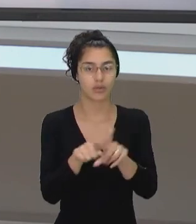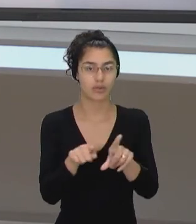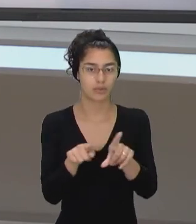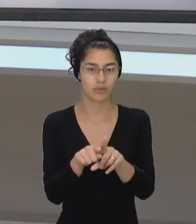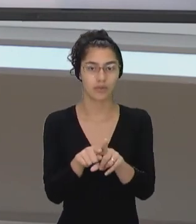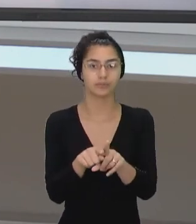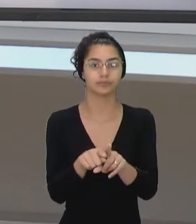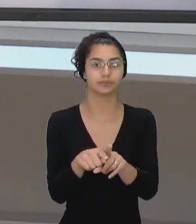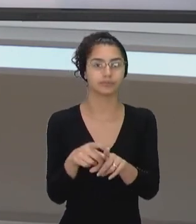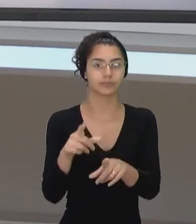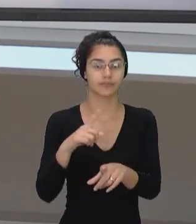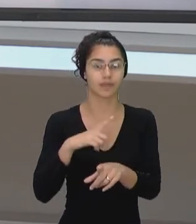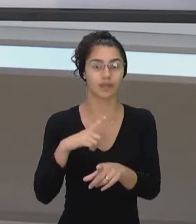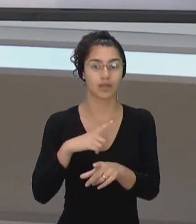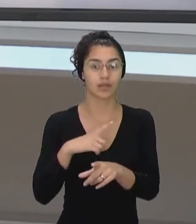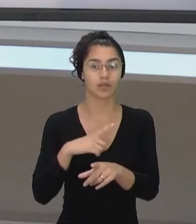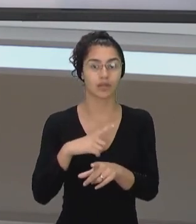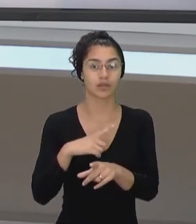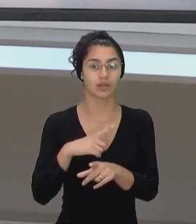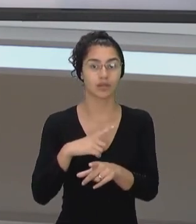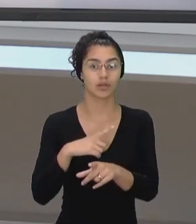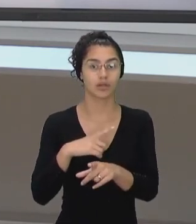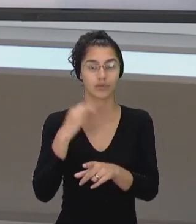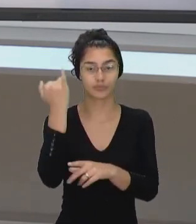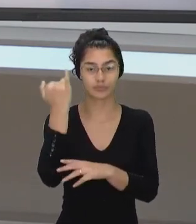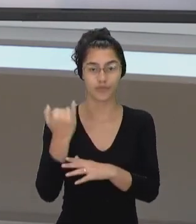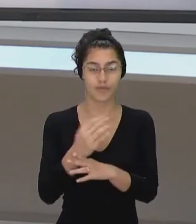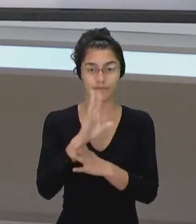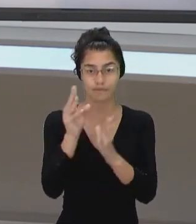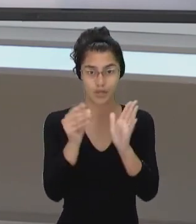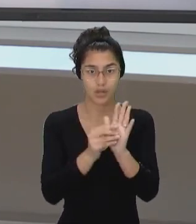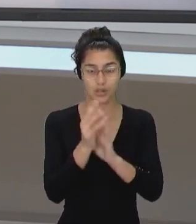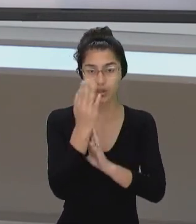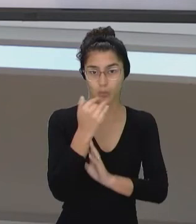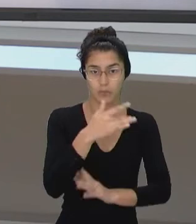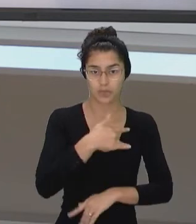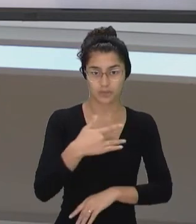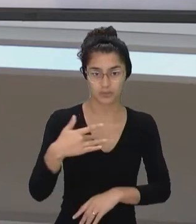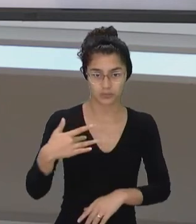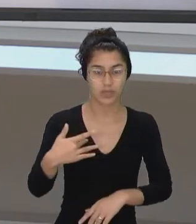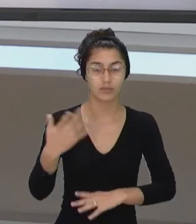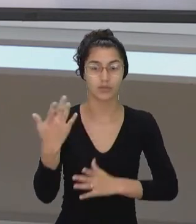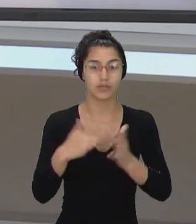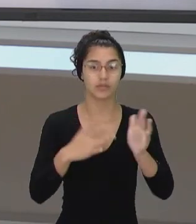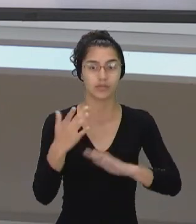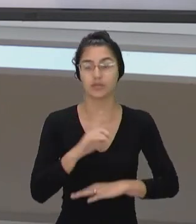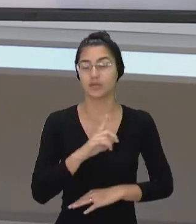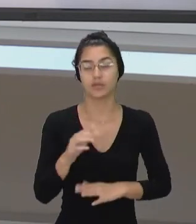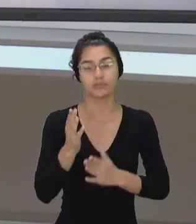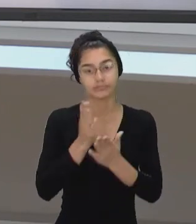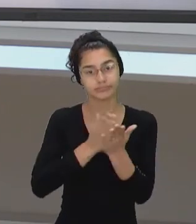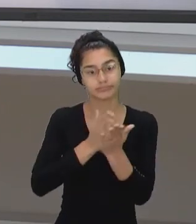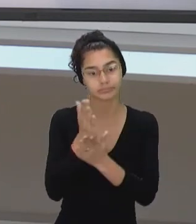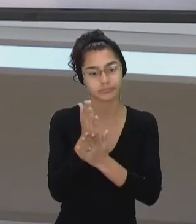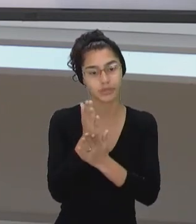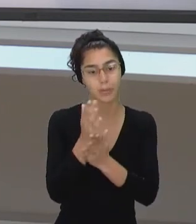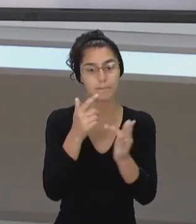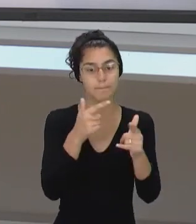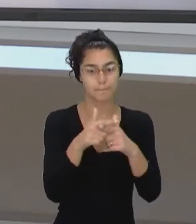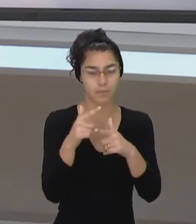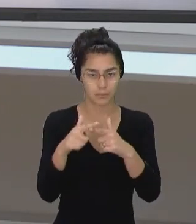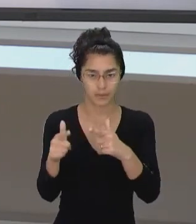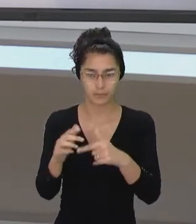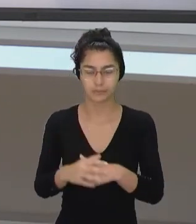com a questão da desnutrição. Então, a falta de uma alimentação saudável muitas vezes nos leva a um quadro